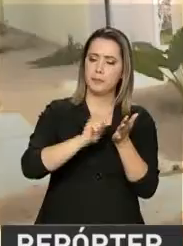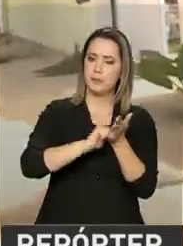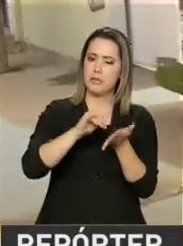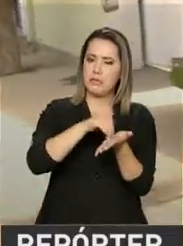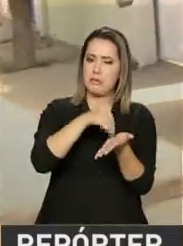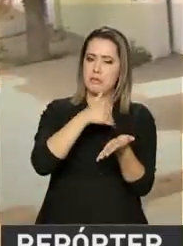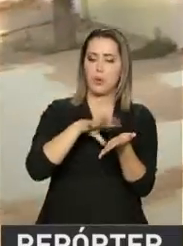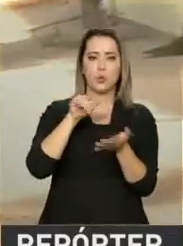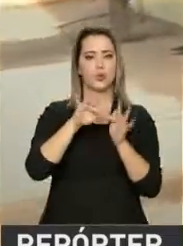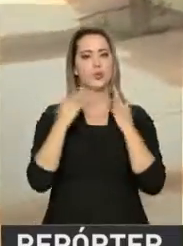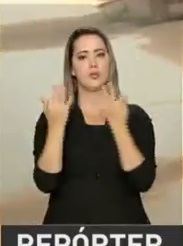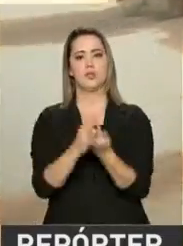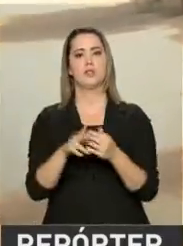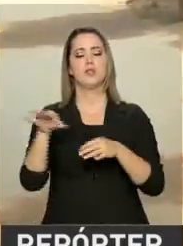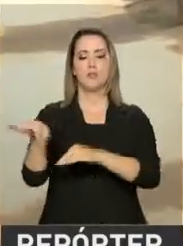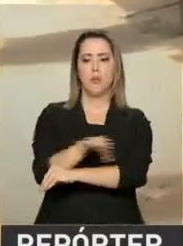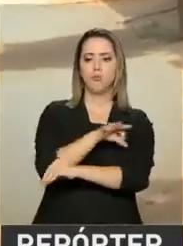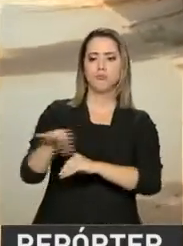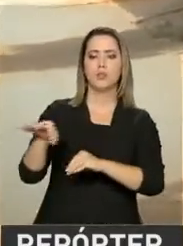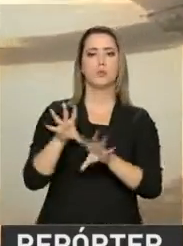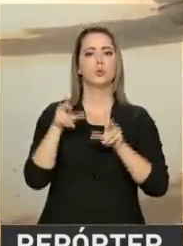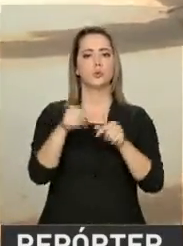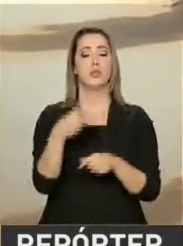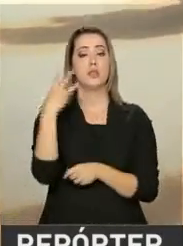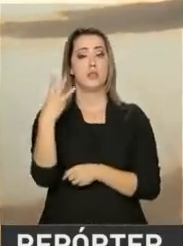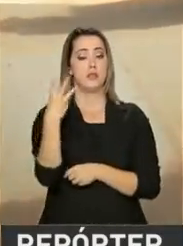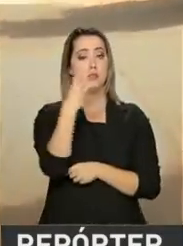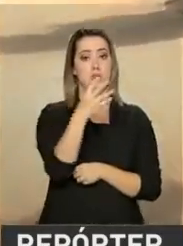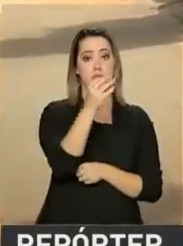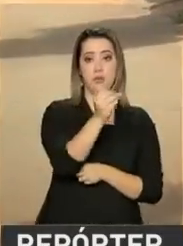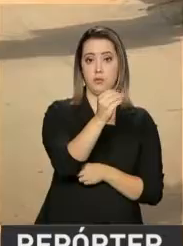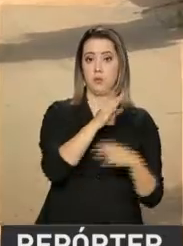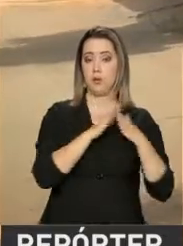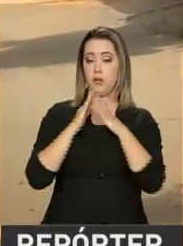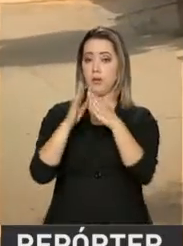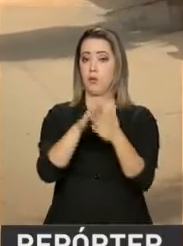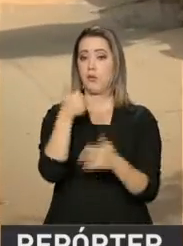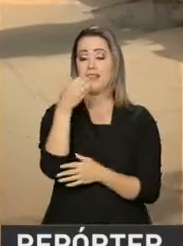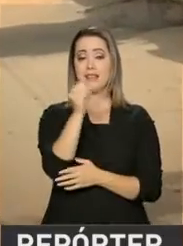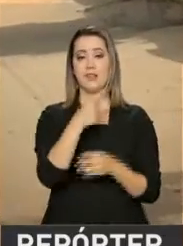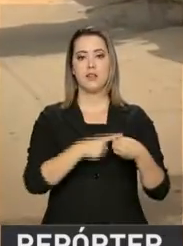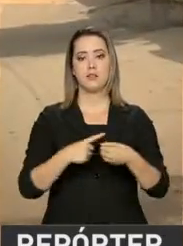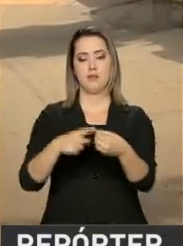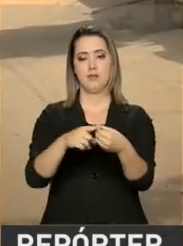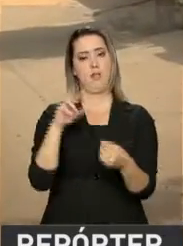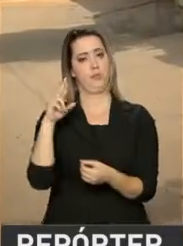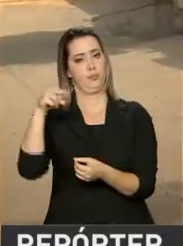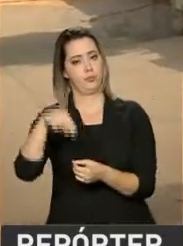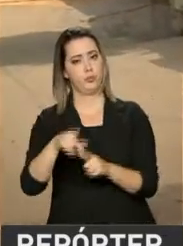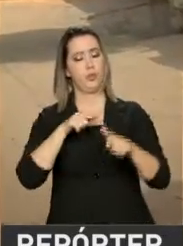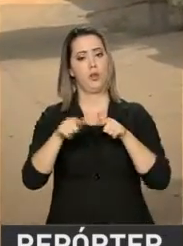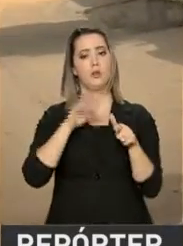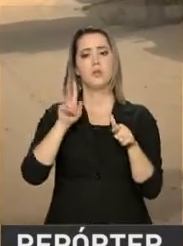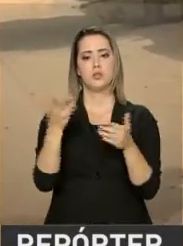básica e o projeto urbanístico e ambiental de 3.300 imóveis em dez municípios do rio grande do norte o trabalho que